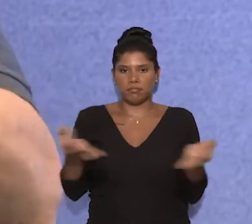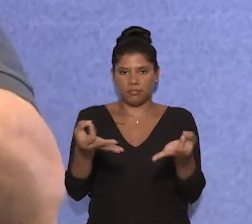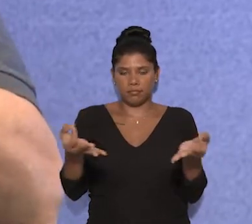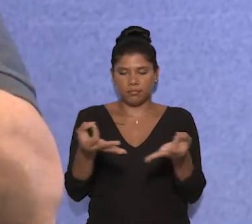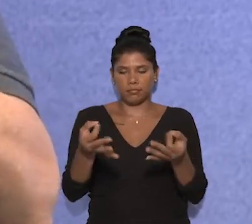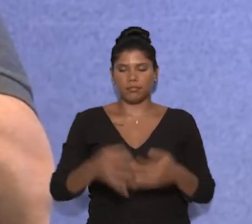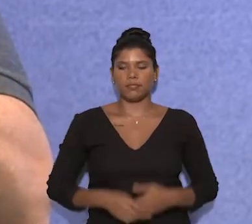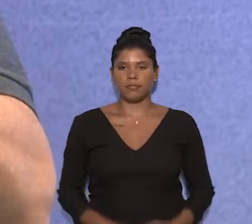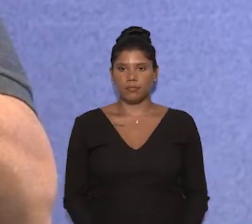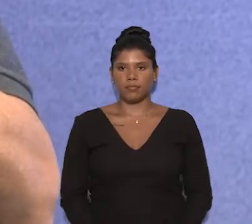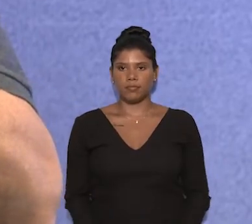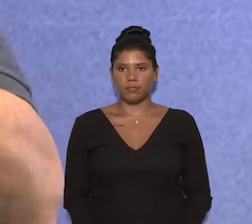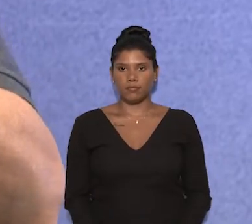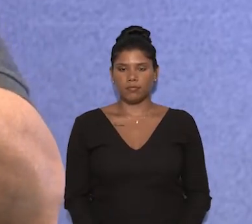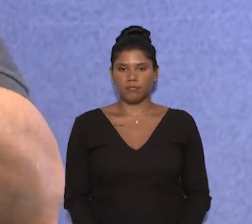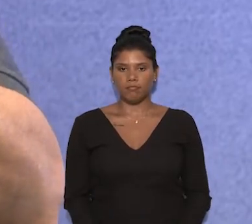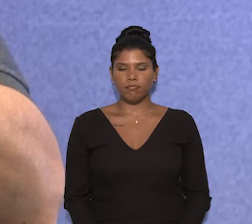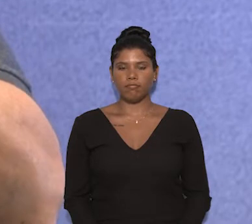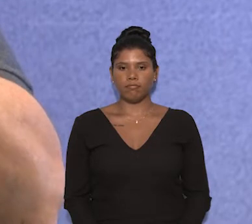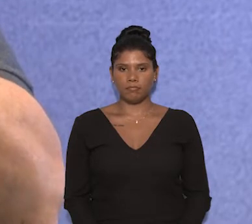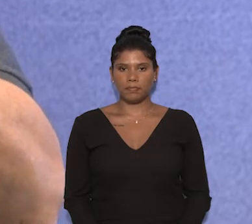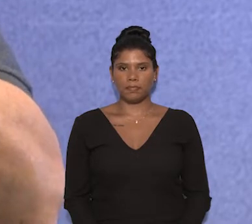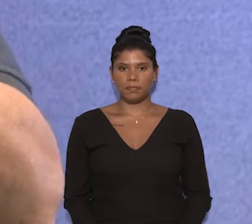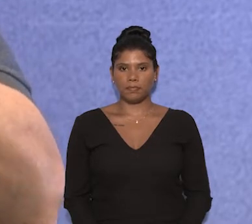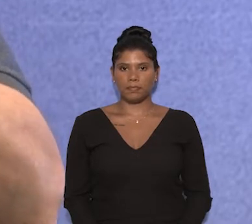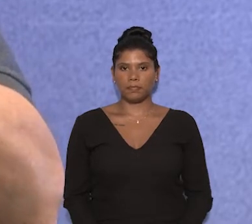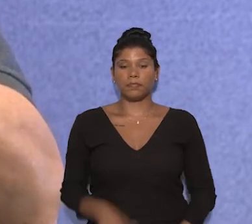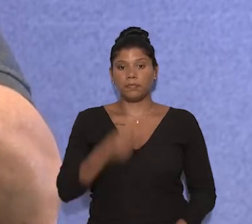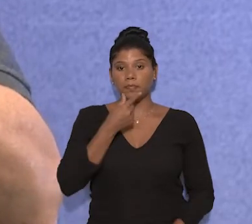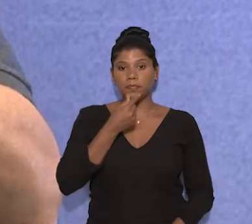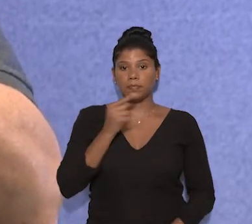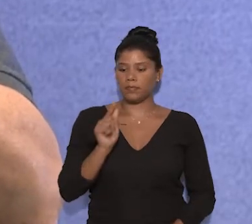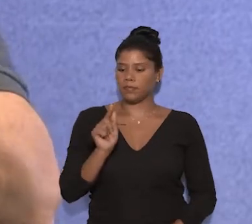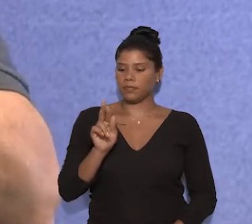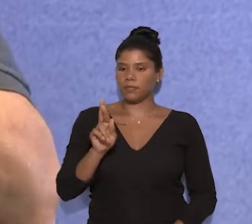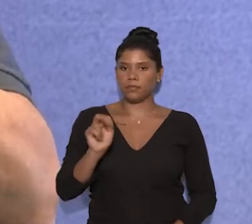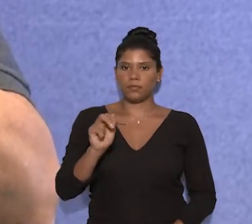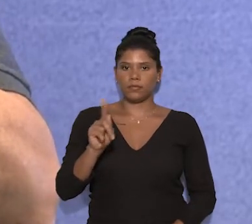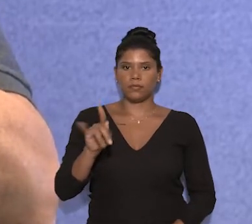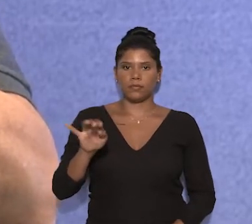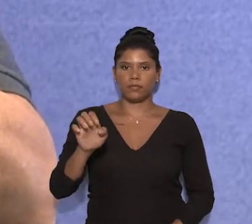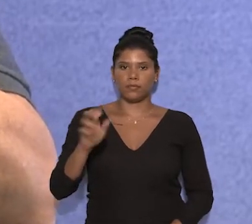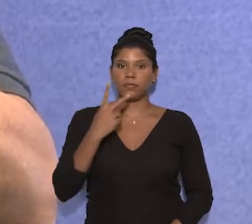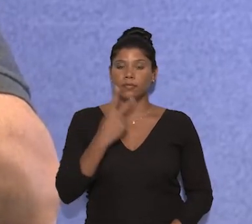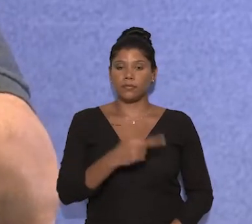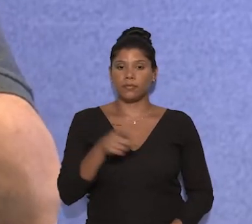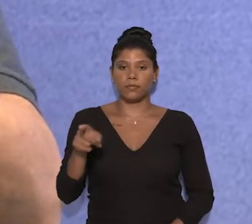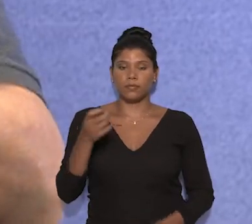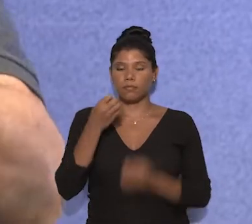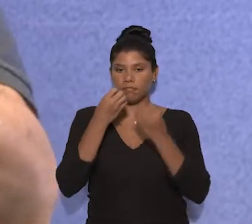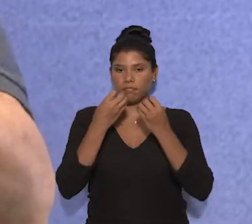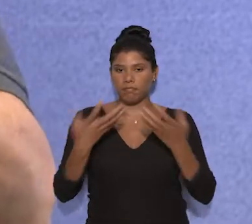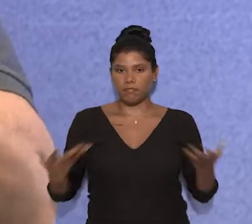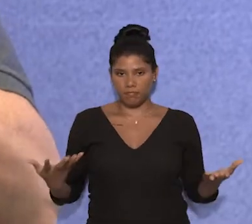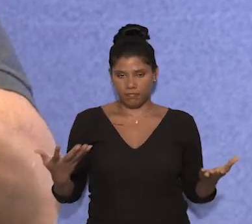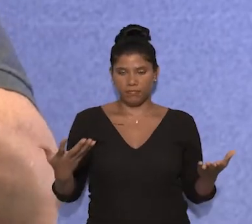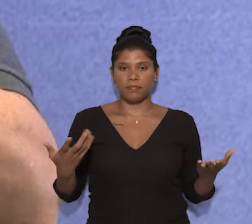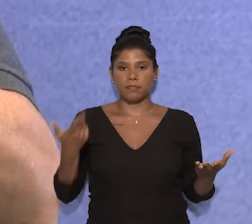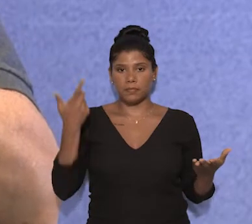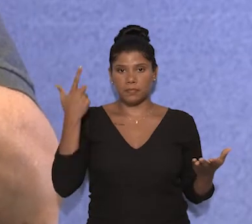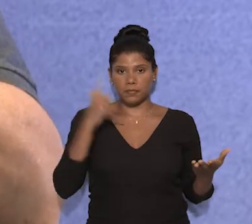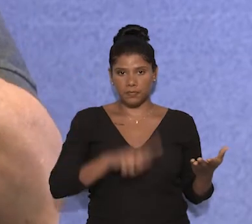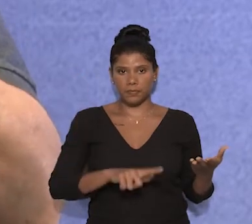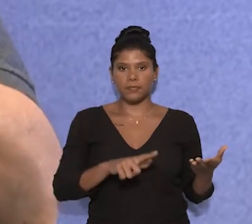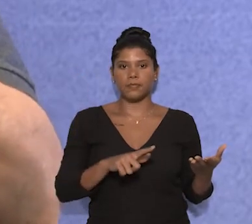dele, conforme o Graziano acabou de falar, mas ele foi muito feliz na finalização, porque ele tira do alcance do